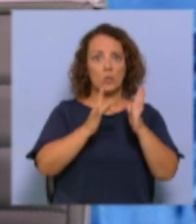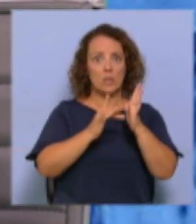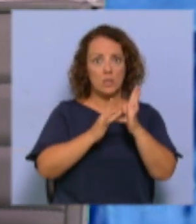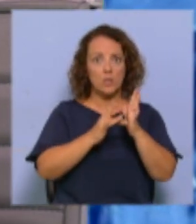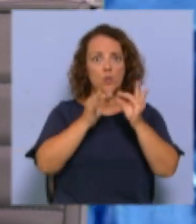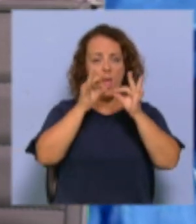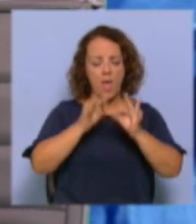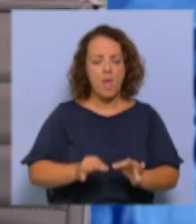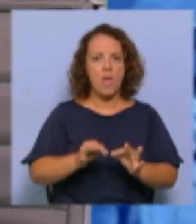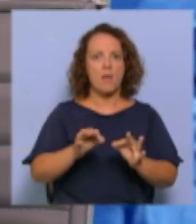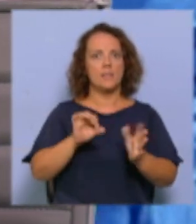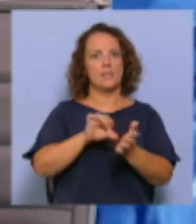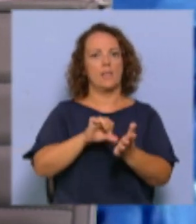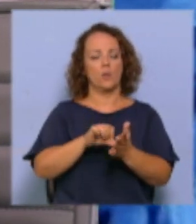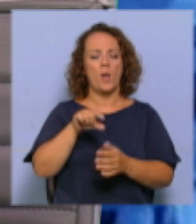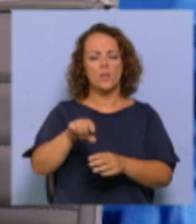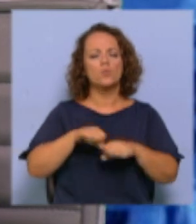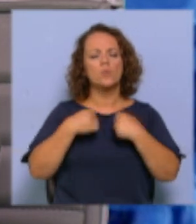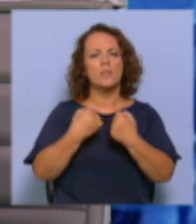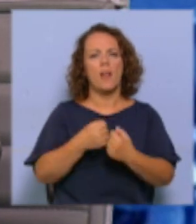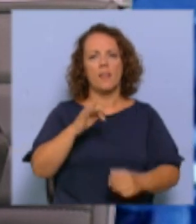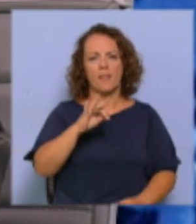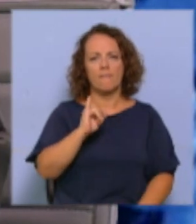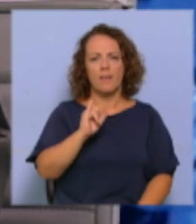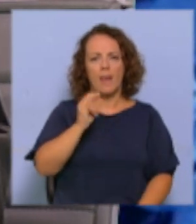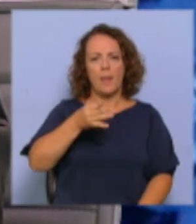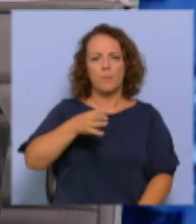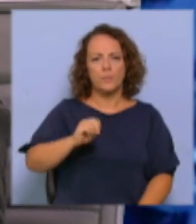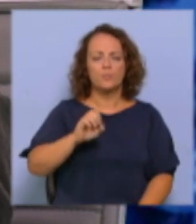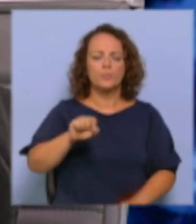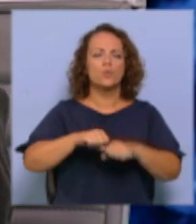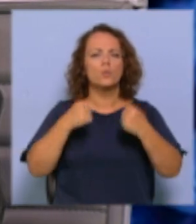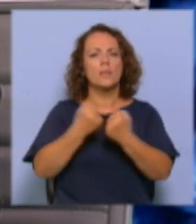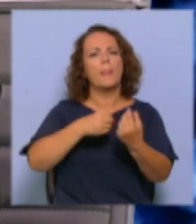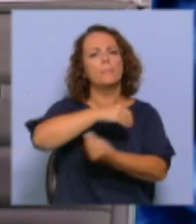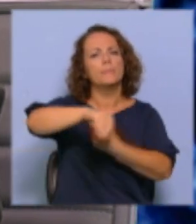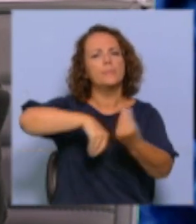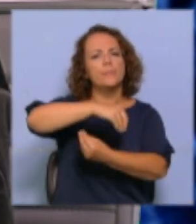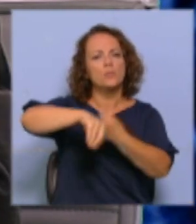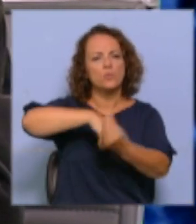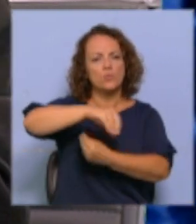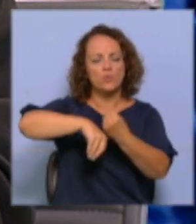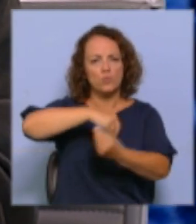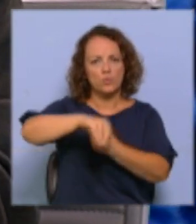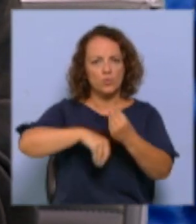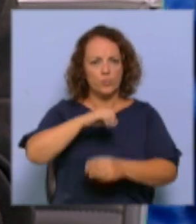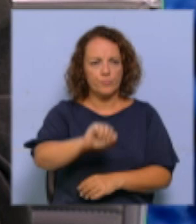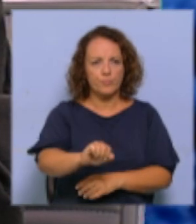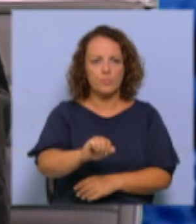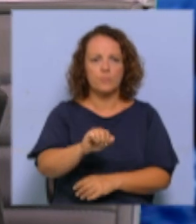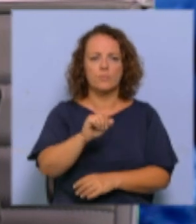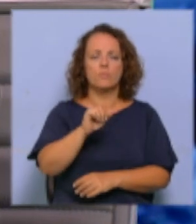de Filipos era uma sociedade mista, não é? Era uma sociedade bastante